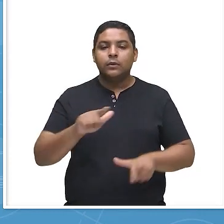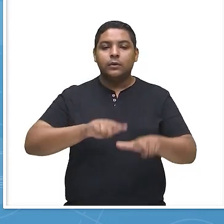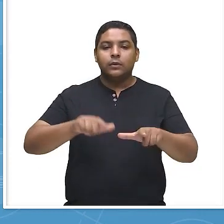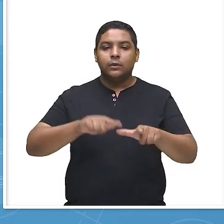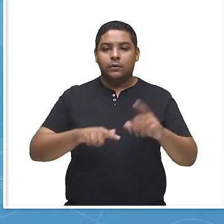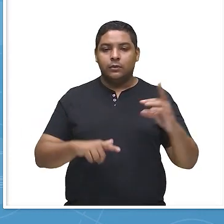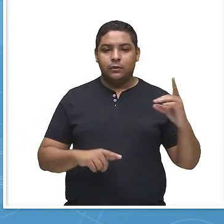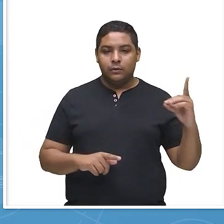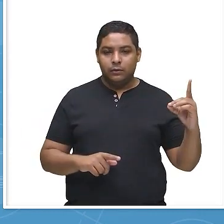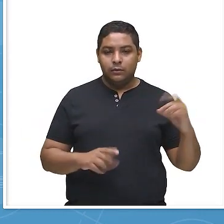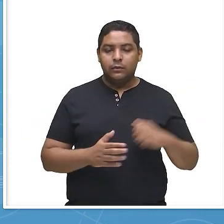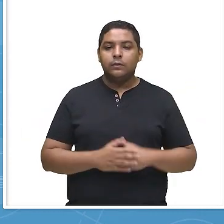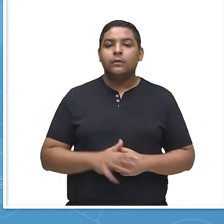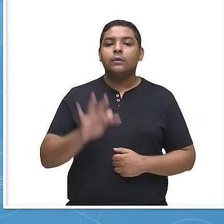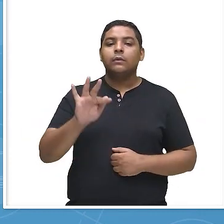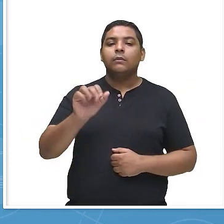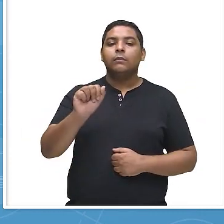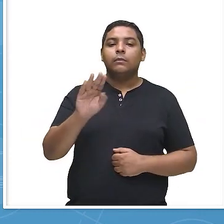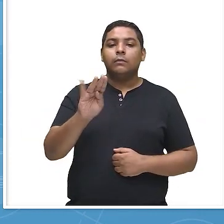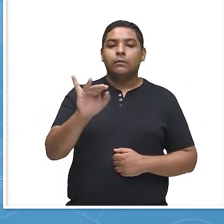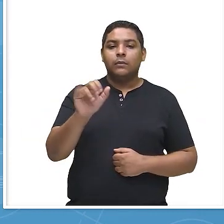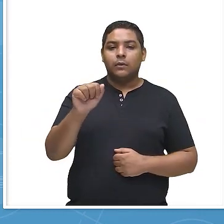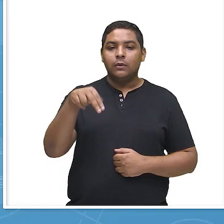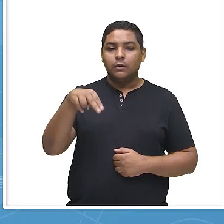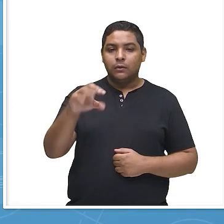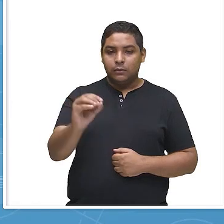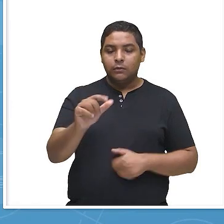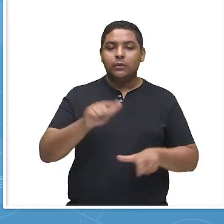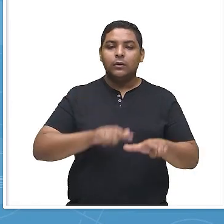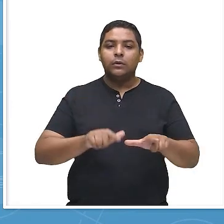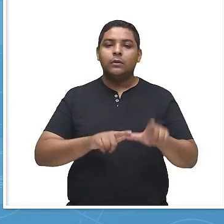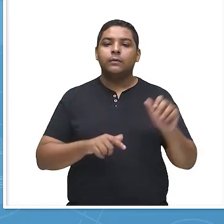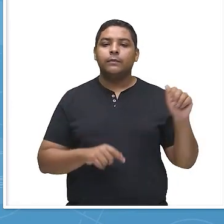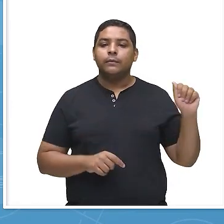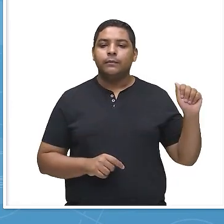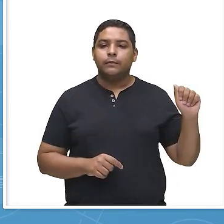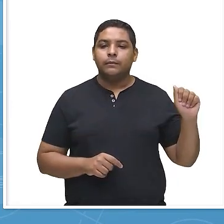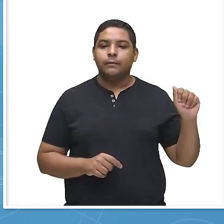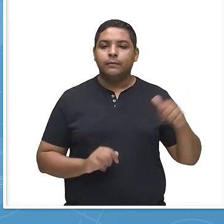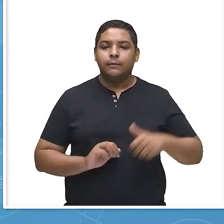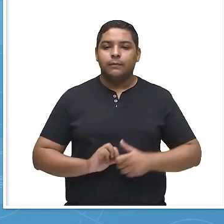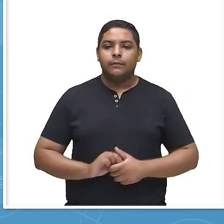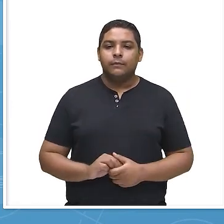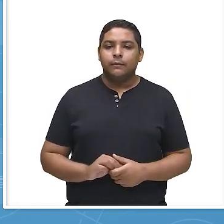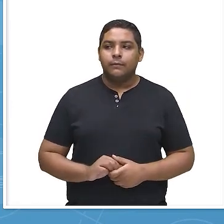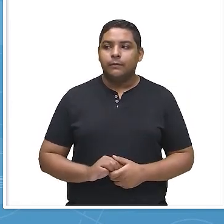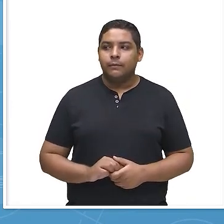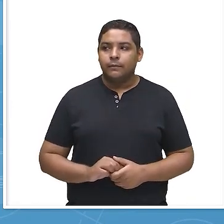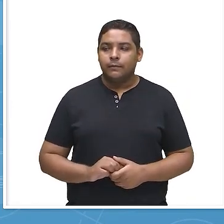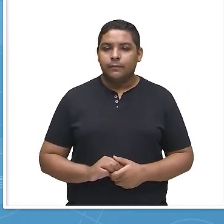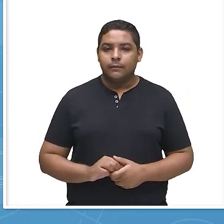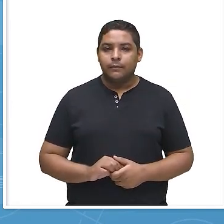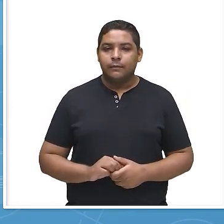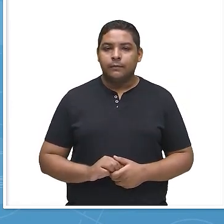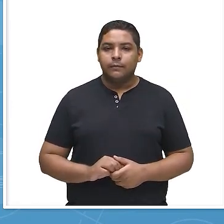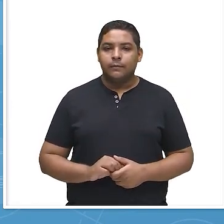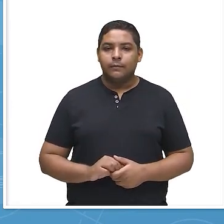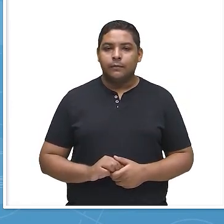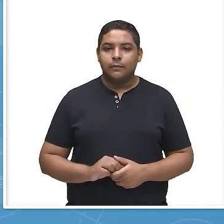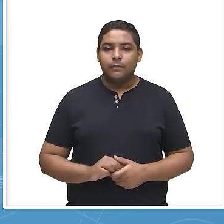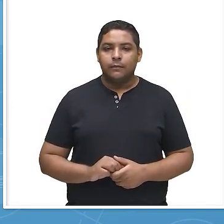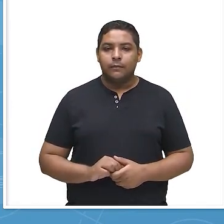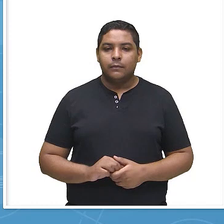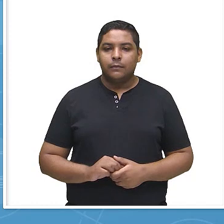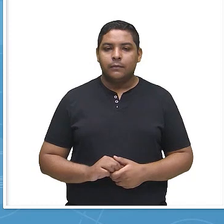O Fabiano colocou na primeira questão letra A. Tá bom, Fabiano? Botou bastantes A's assim pra gente saber.